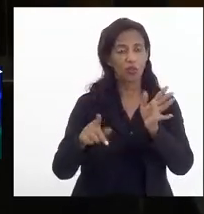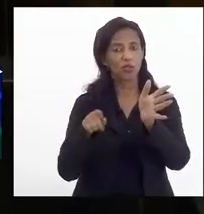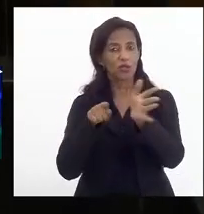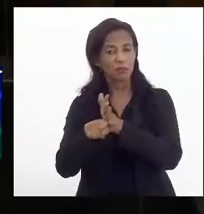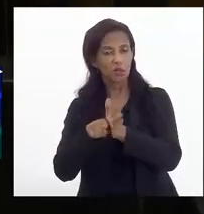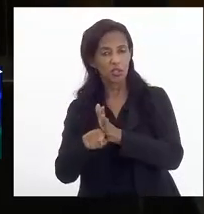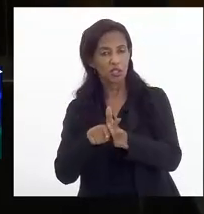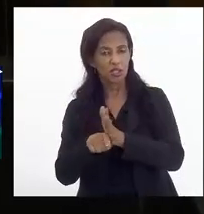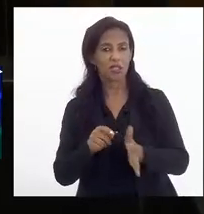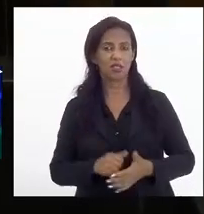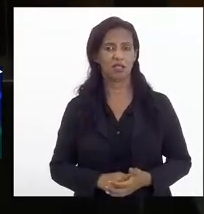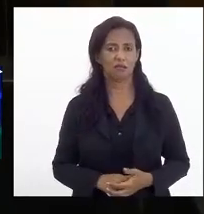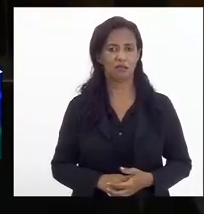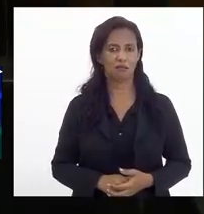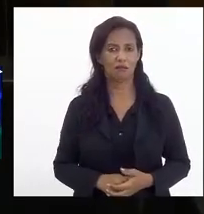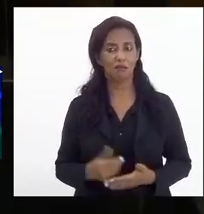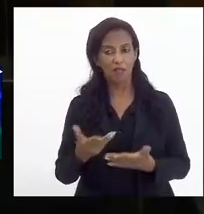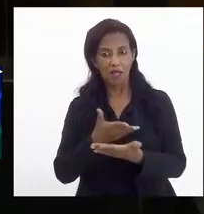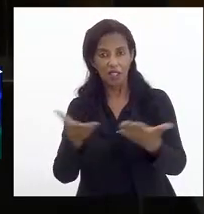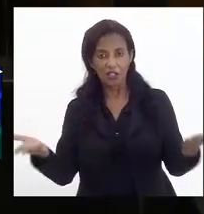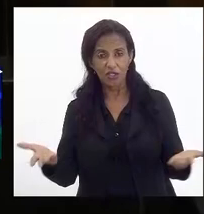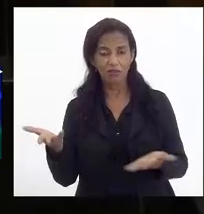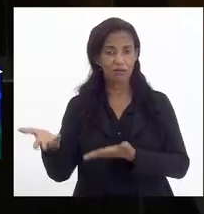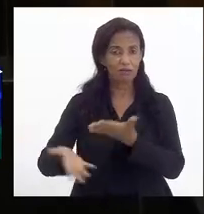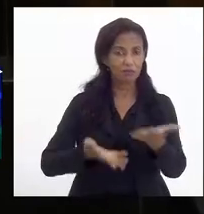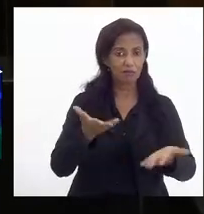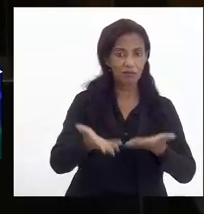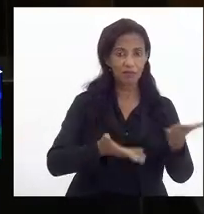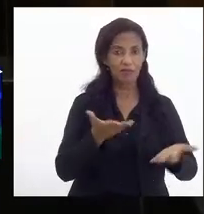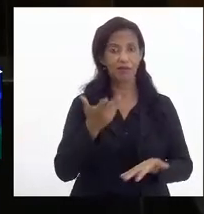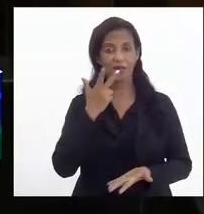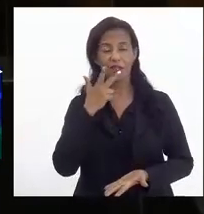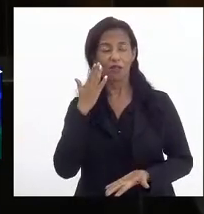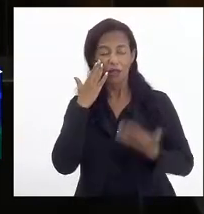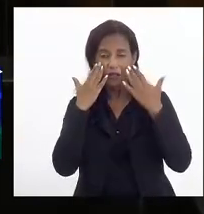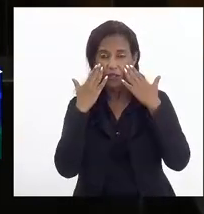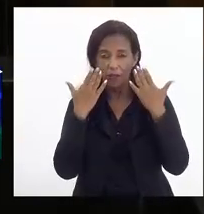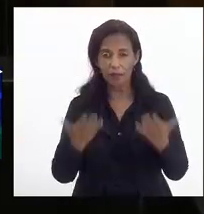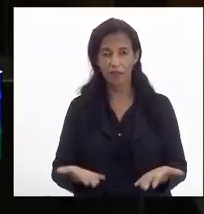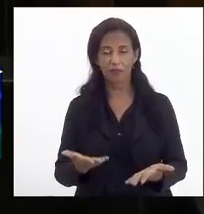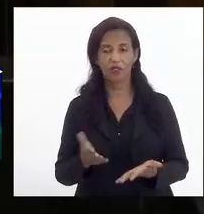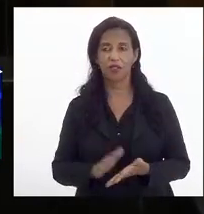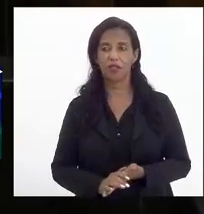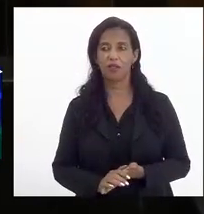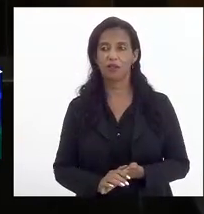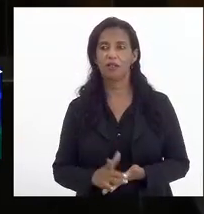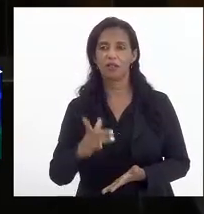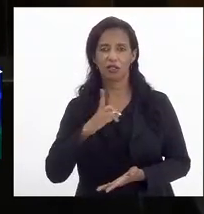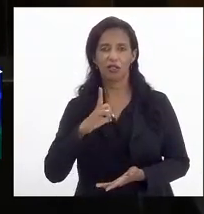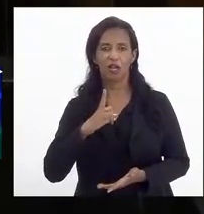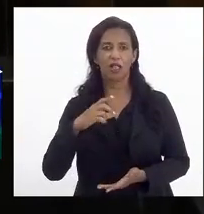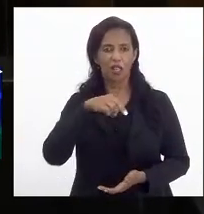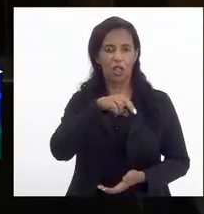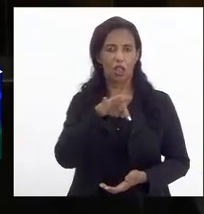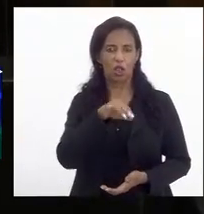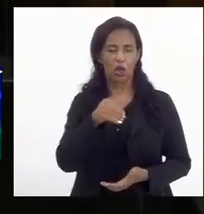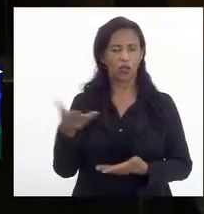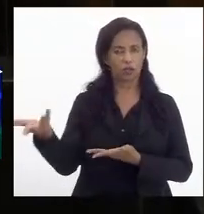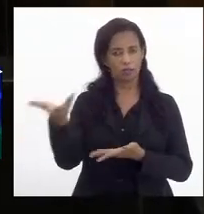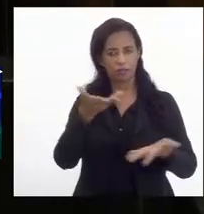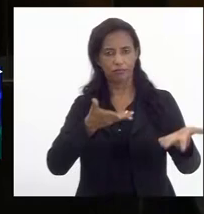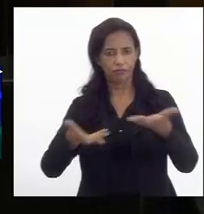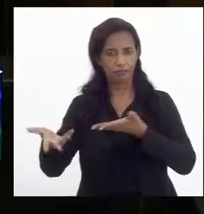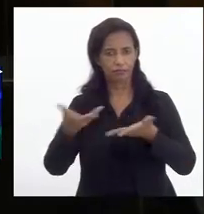em pesquisa e formação de quadros é disso que se trata então que ele aqui fazer essa manifestação tem está circula Então se as notas eu quero